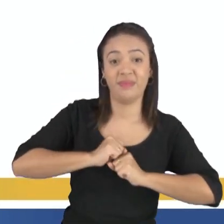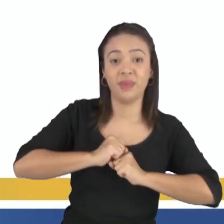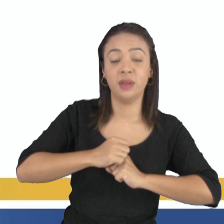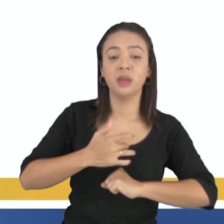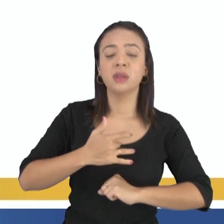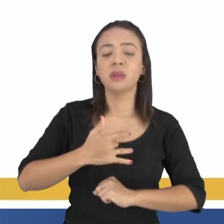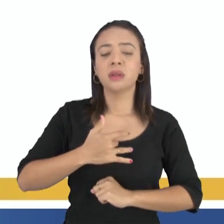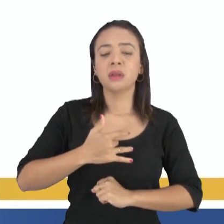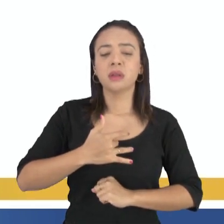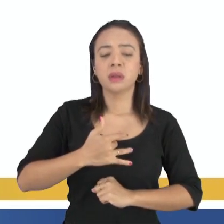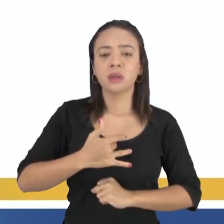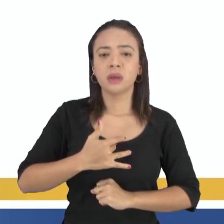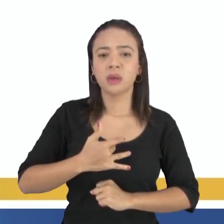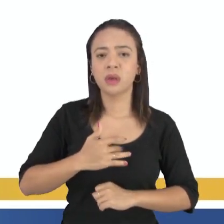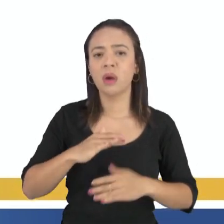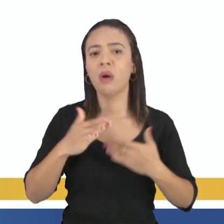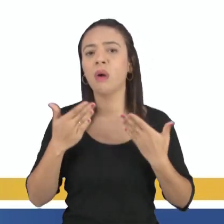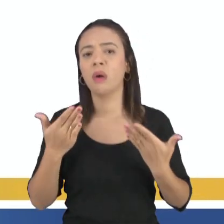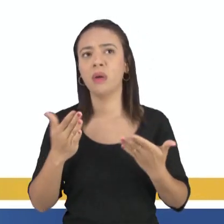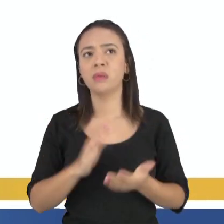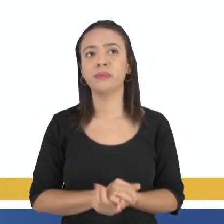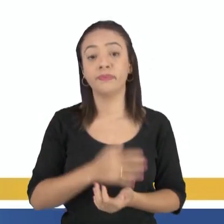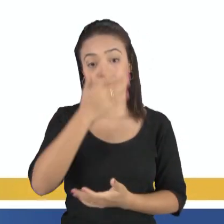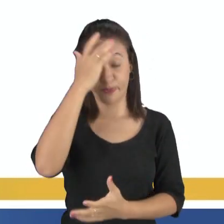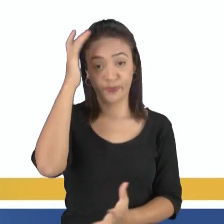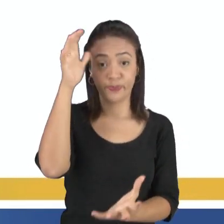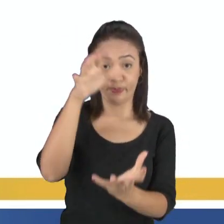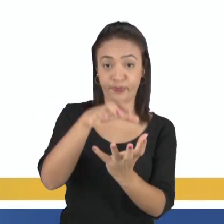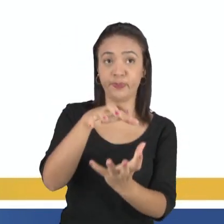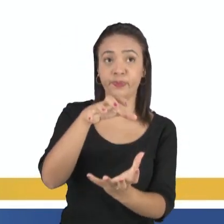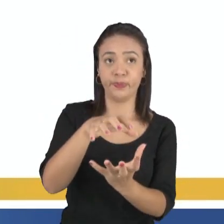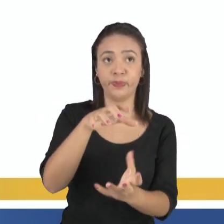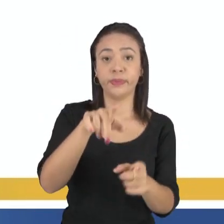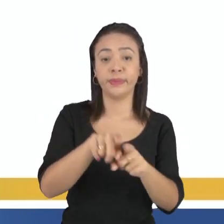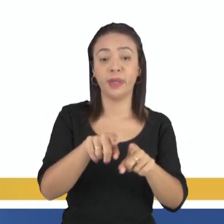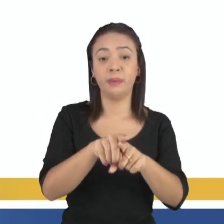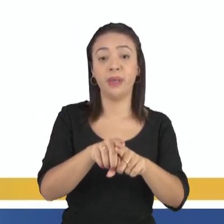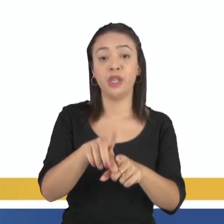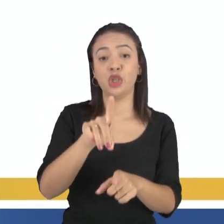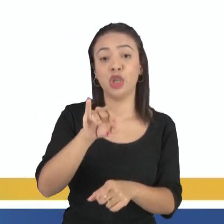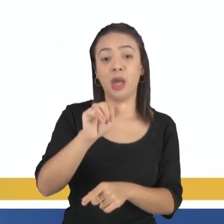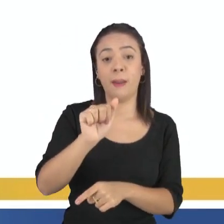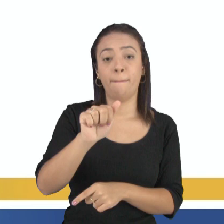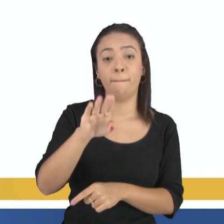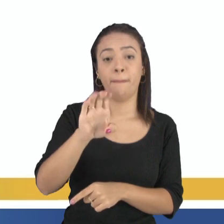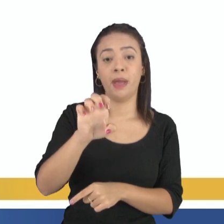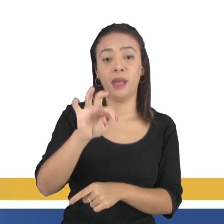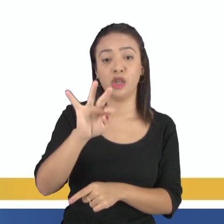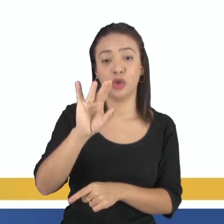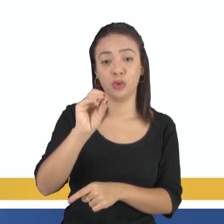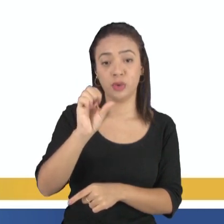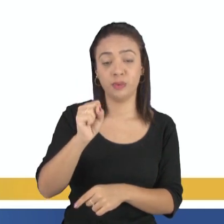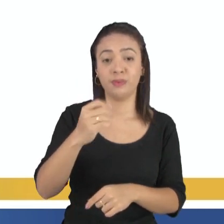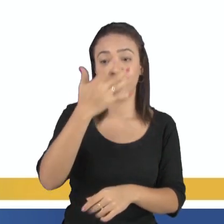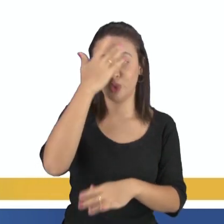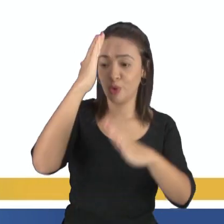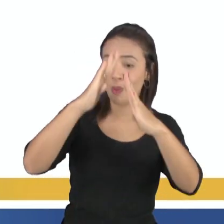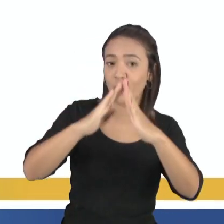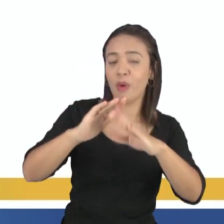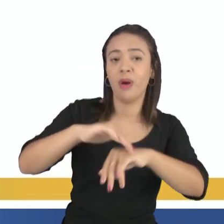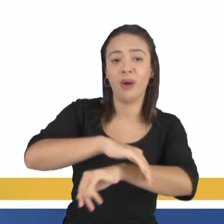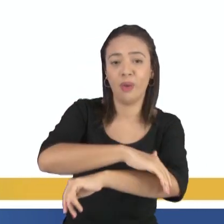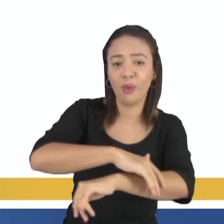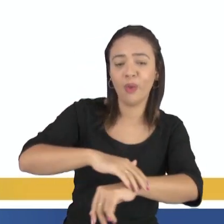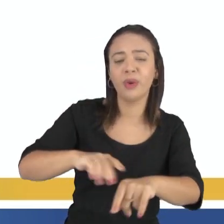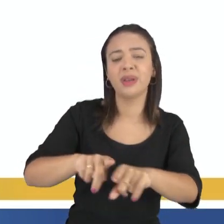esse tipo de doença, essa tuberculose? São os idosos, né, os diabéticos, a população de rua, os